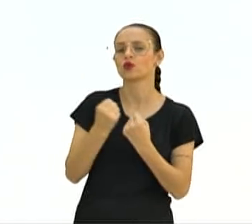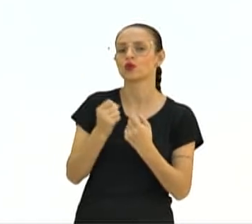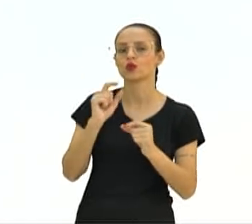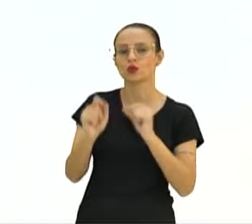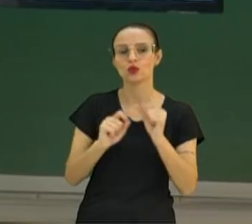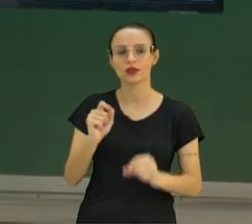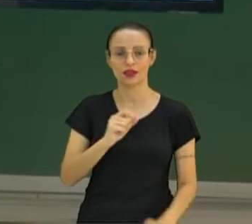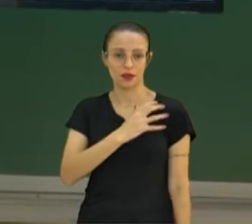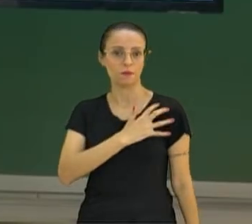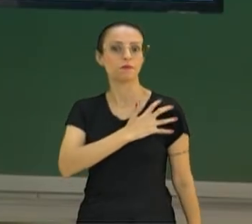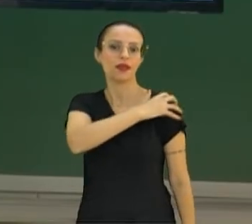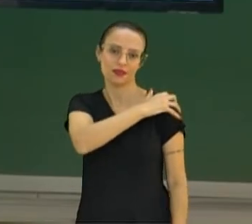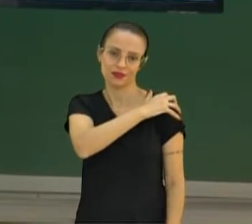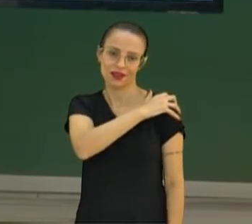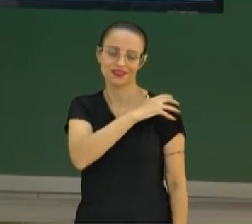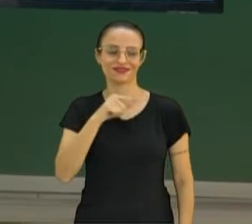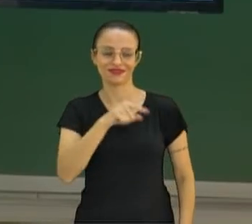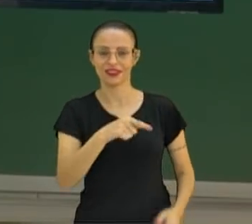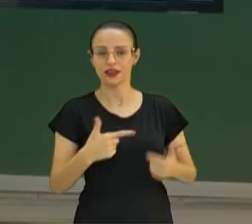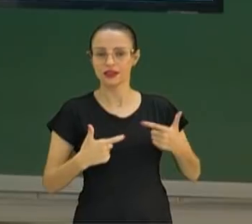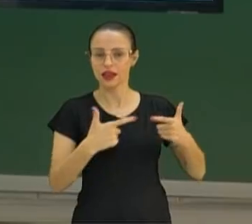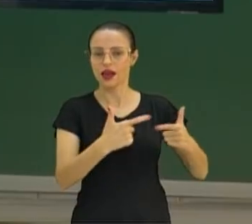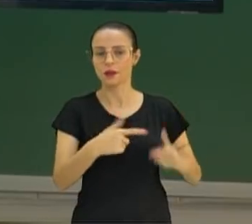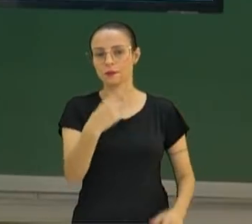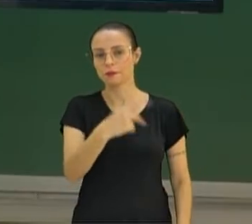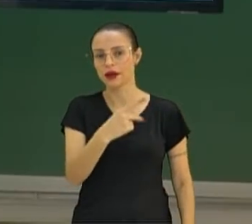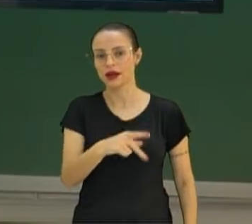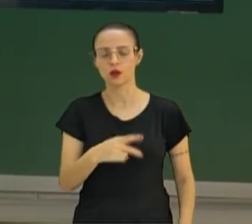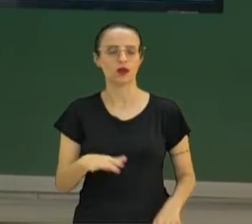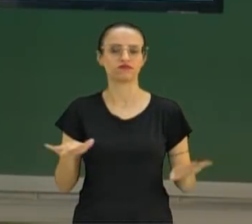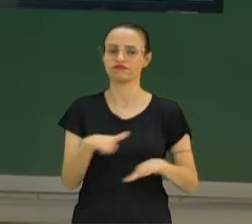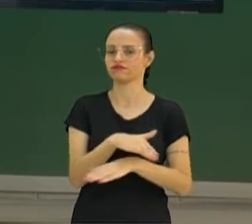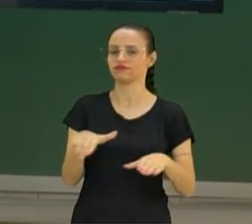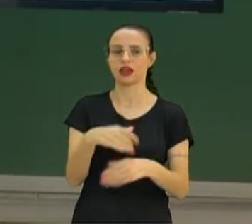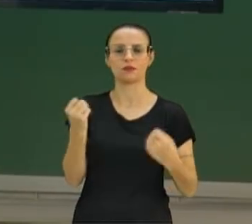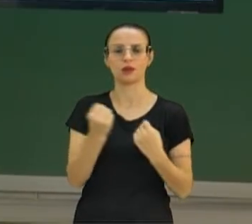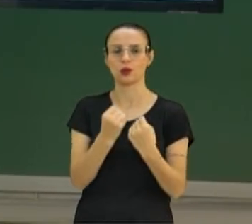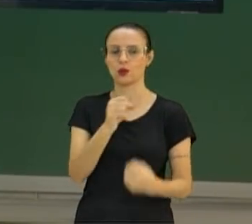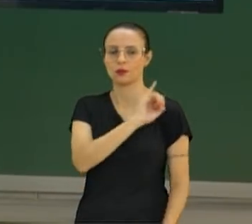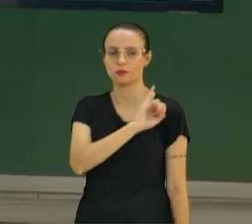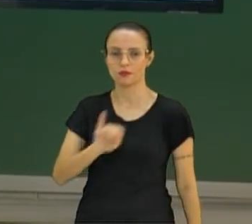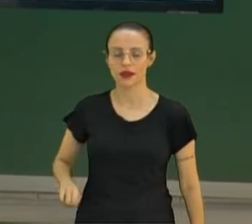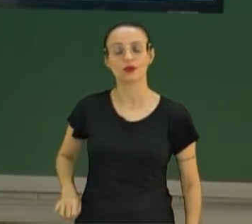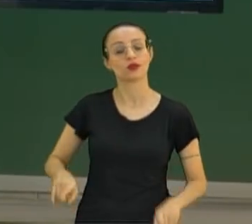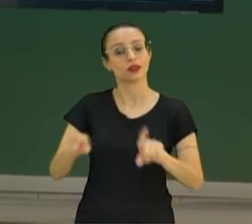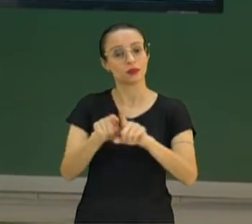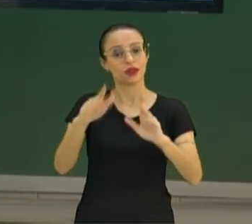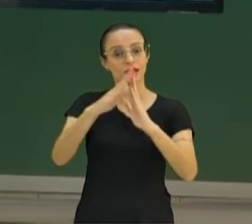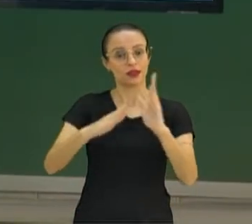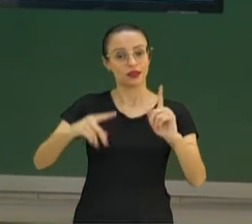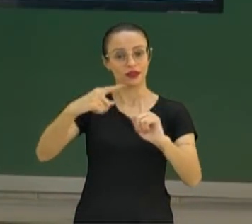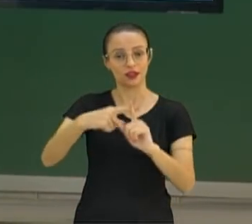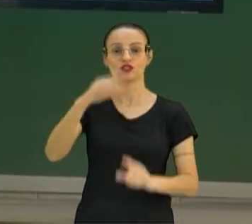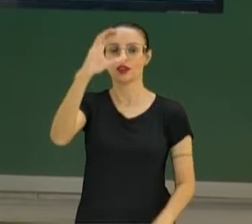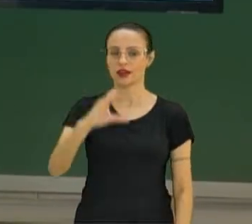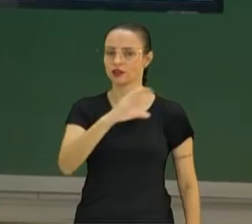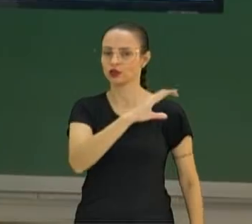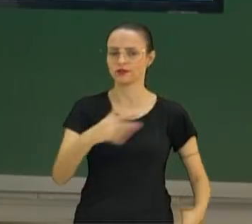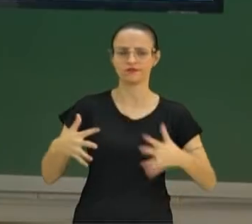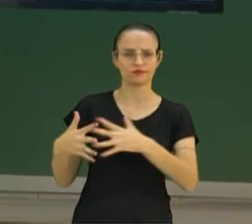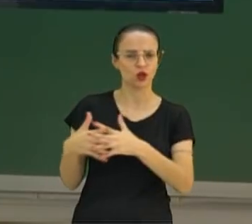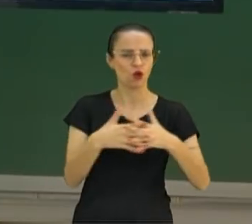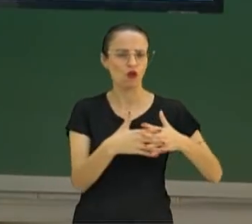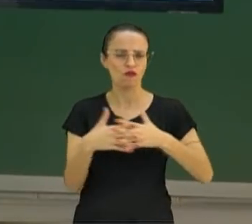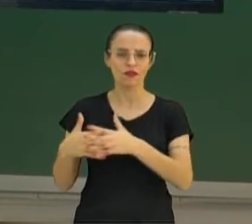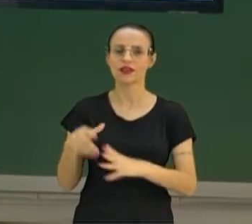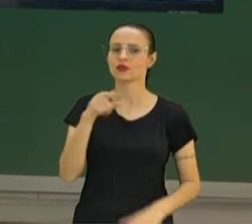Os militares, que desde a Guerra do Paraguai havia deixado de apoiar o Império, a Igreja Católica entra em conflito com Dom